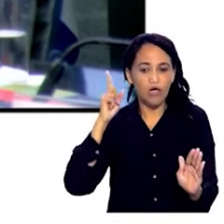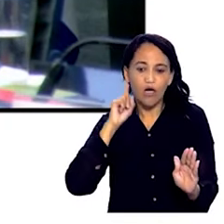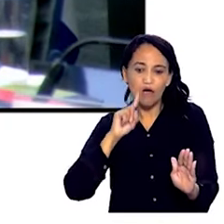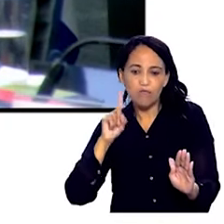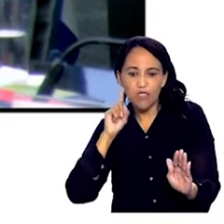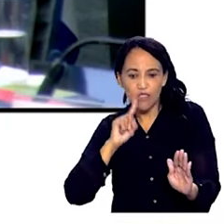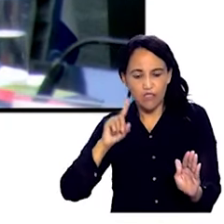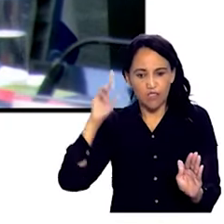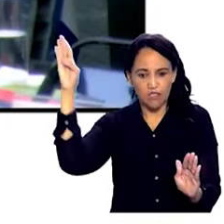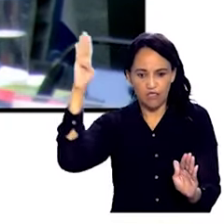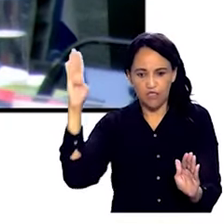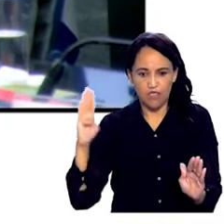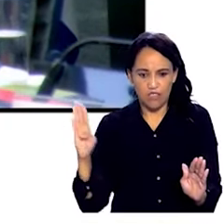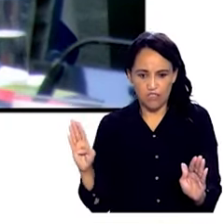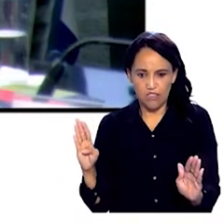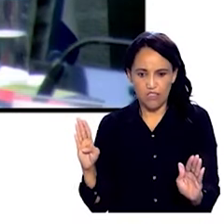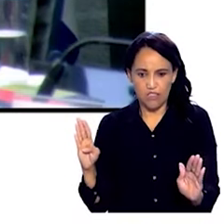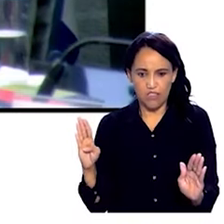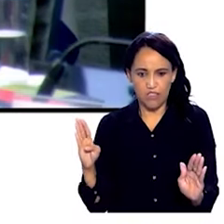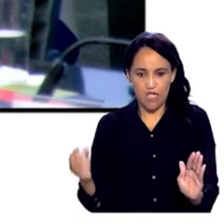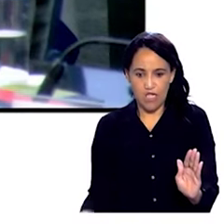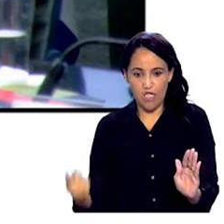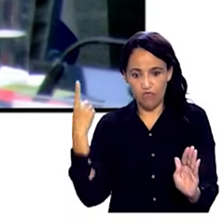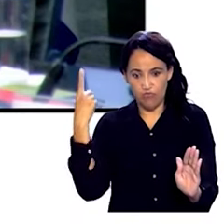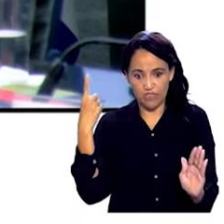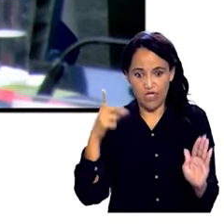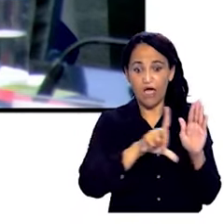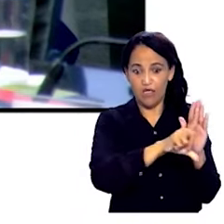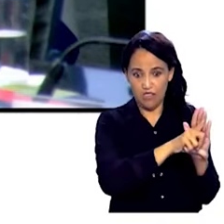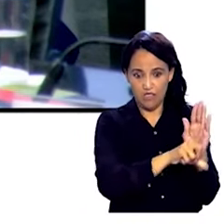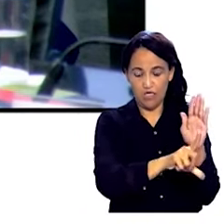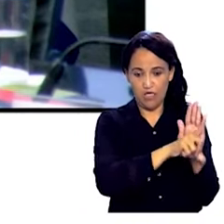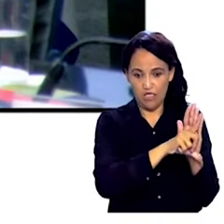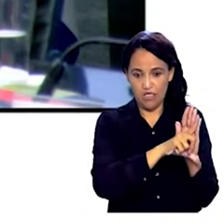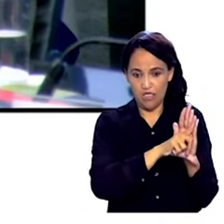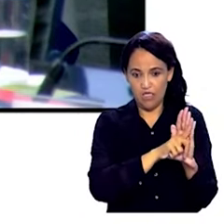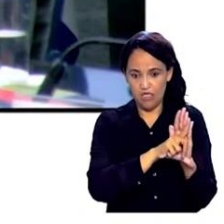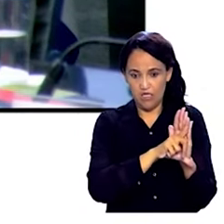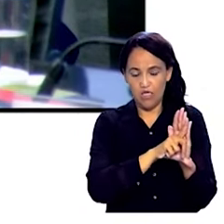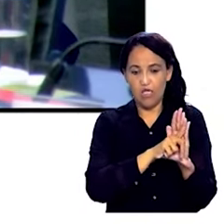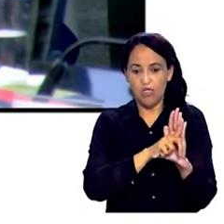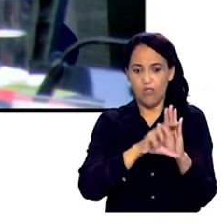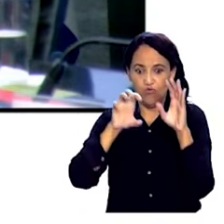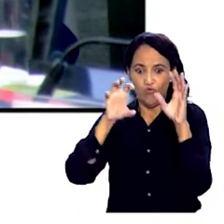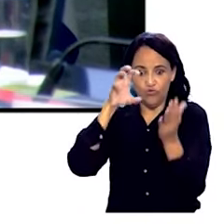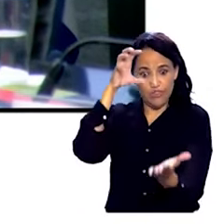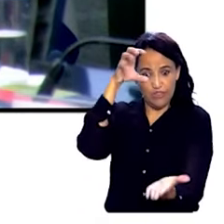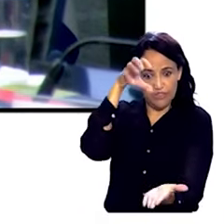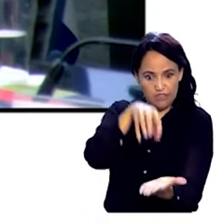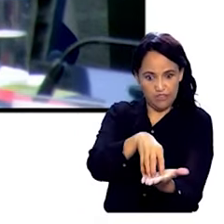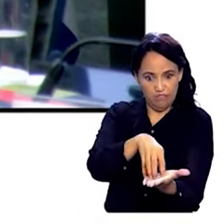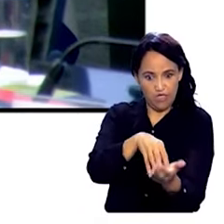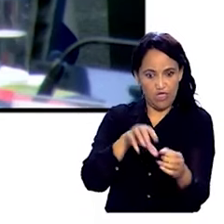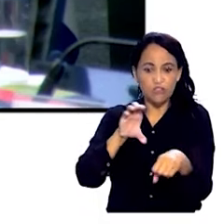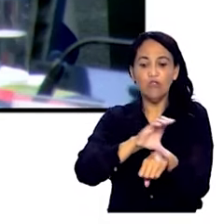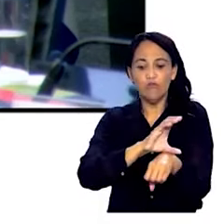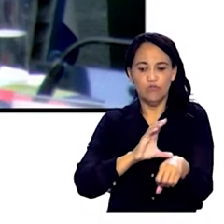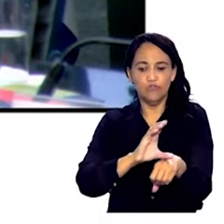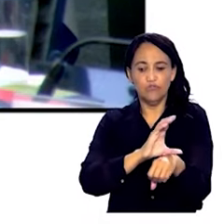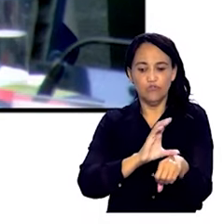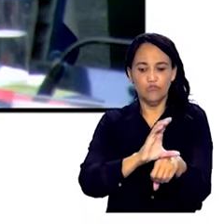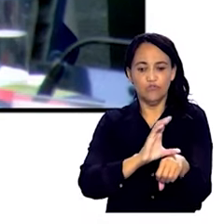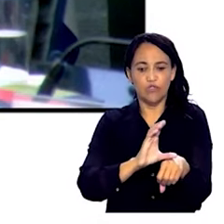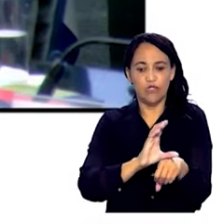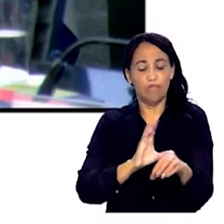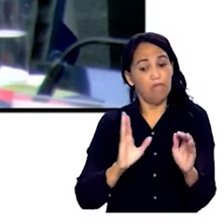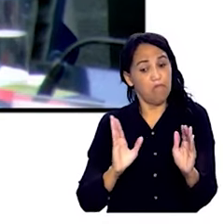regra em latino-américa e além temos tribunais constitucionais hum agora